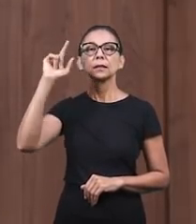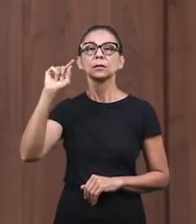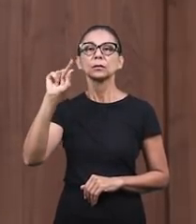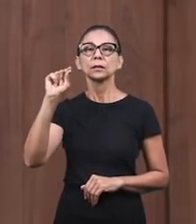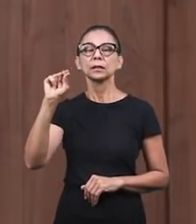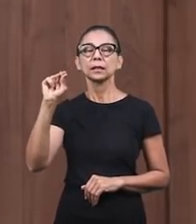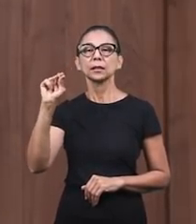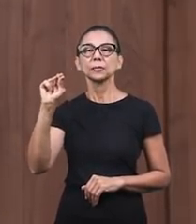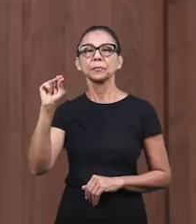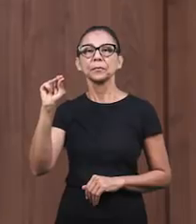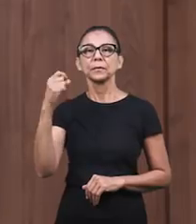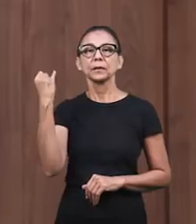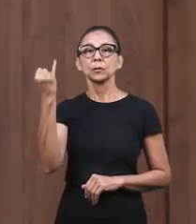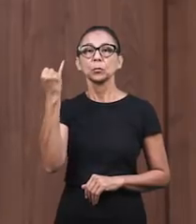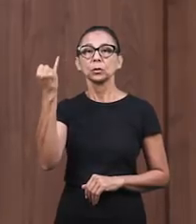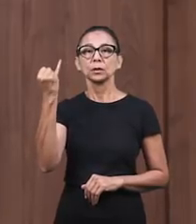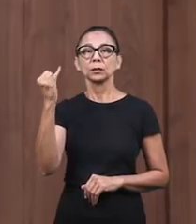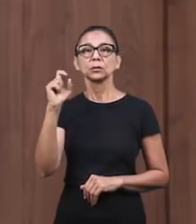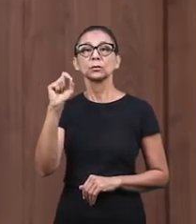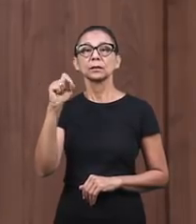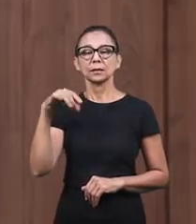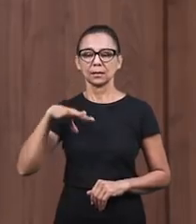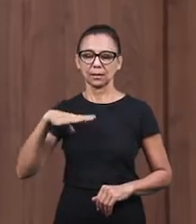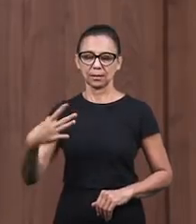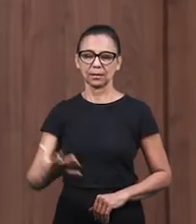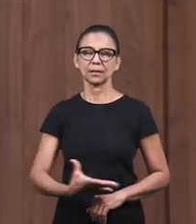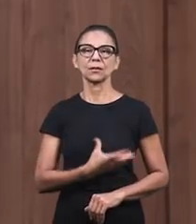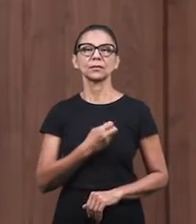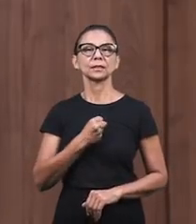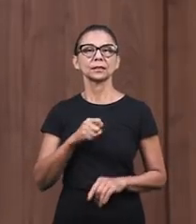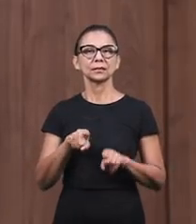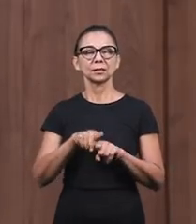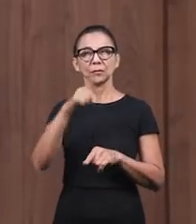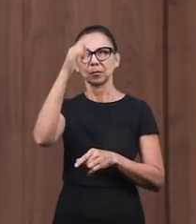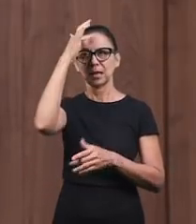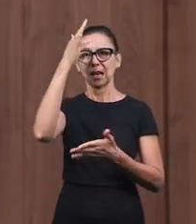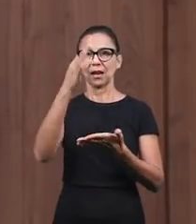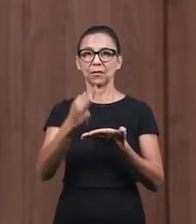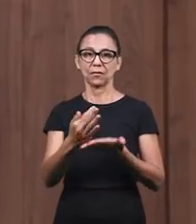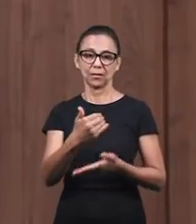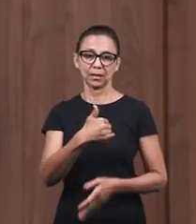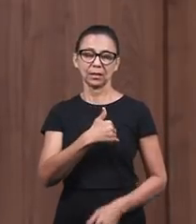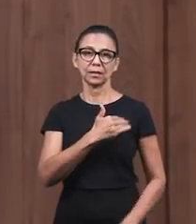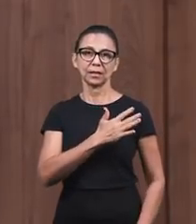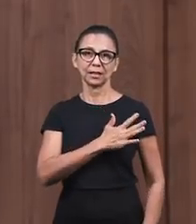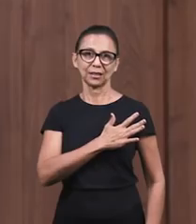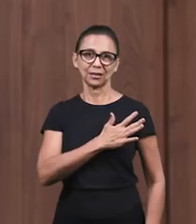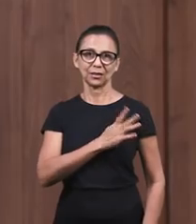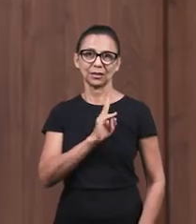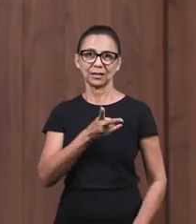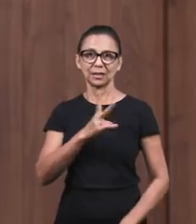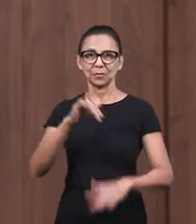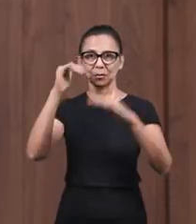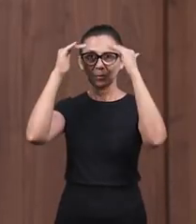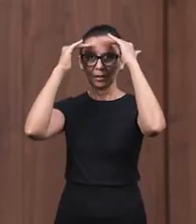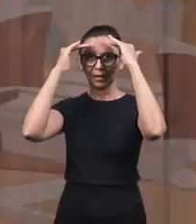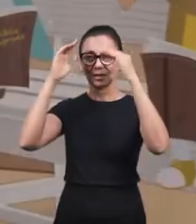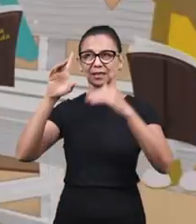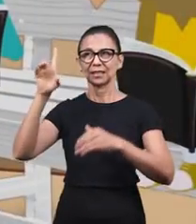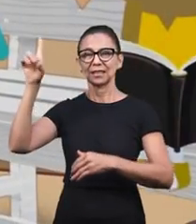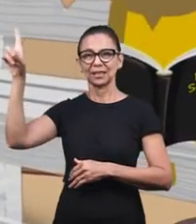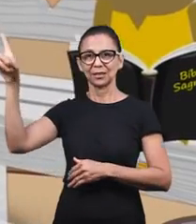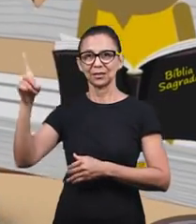a salvação em Cristo Jesus. Que o nosso coração venha a ser cheio de fé e agradável a Deus até o dia que Jesus vier nos